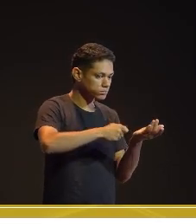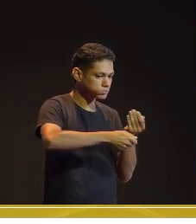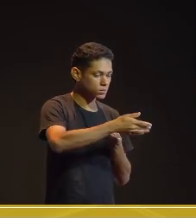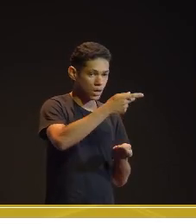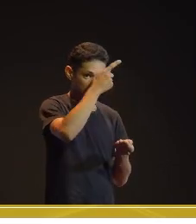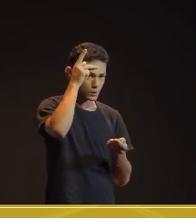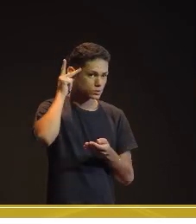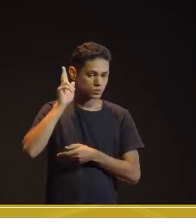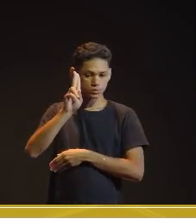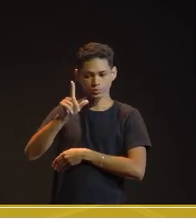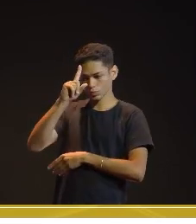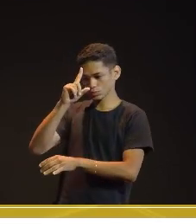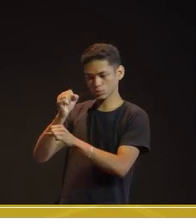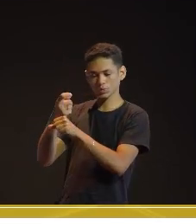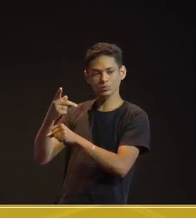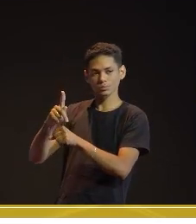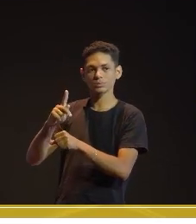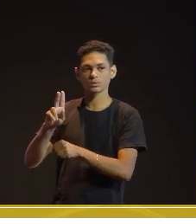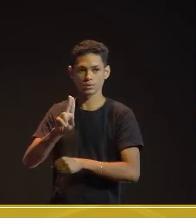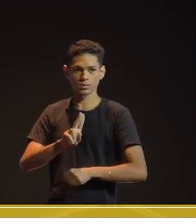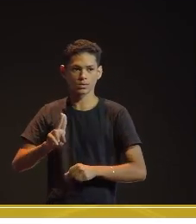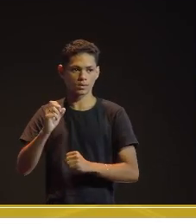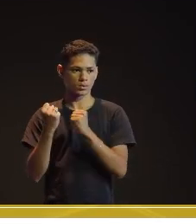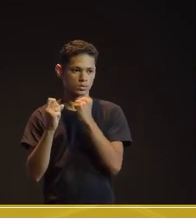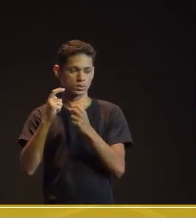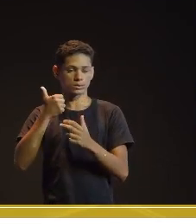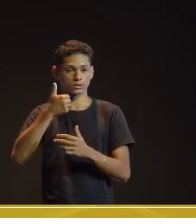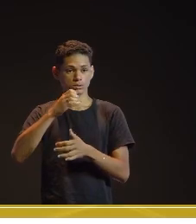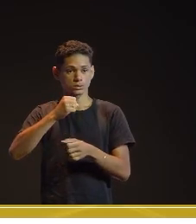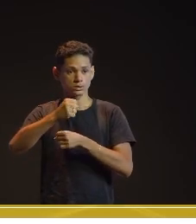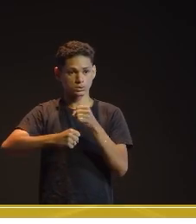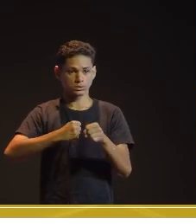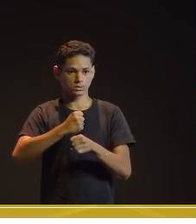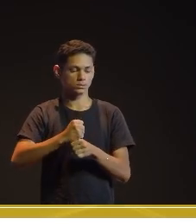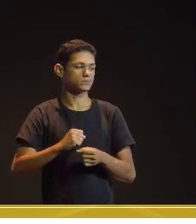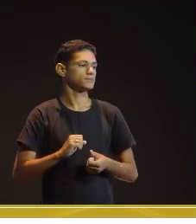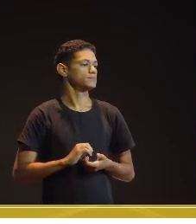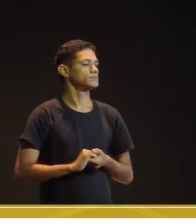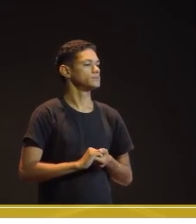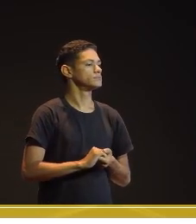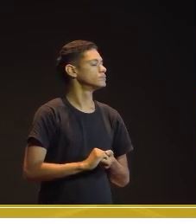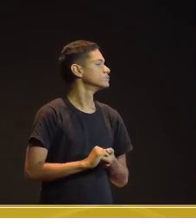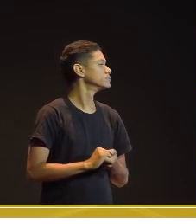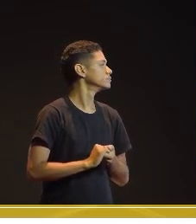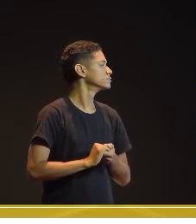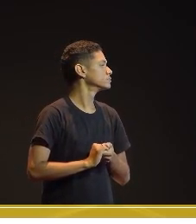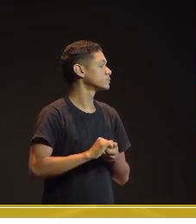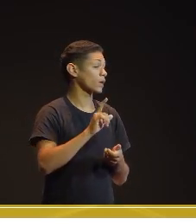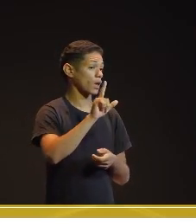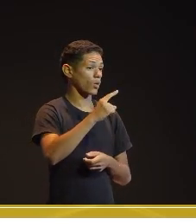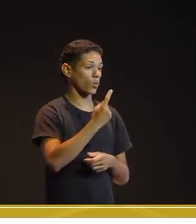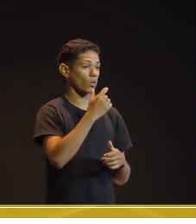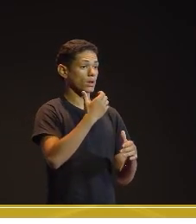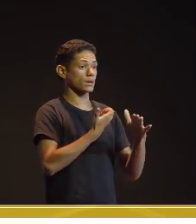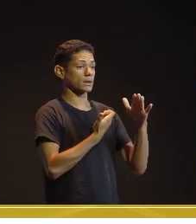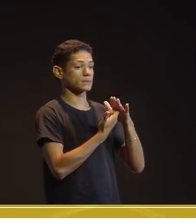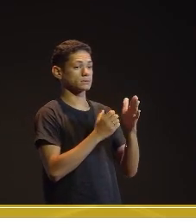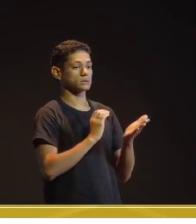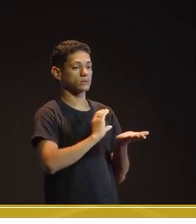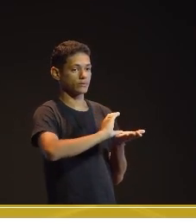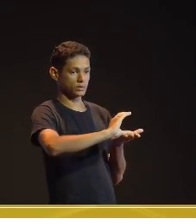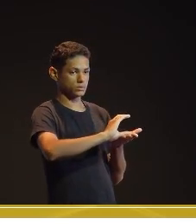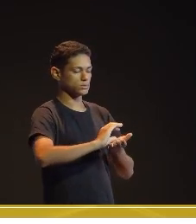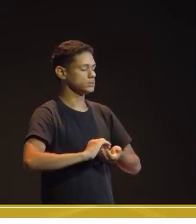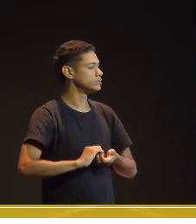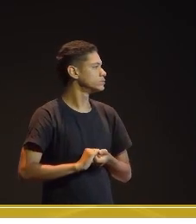consumidor volta a ser dono daquela usina depois de 10 anos. Então, a gente tem alguns modelos dentro da Quest, que é uma empresa de investimento.